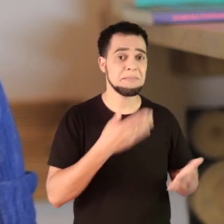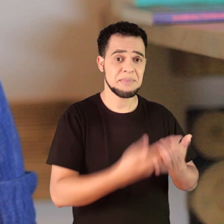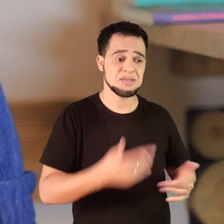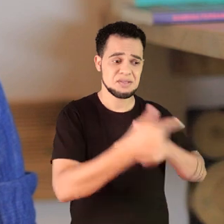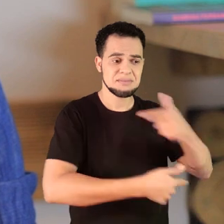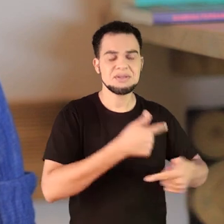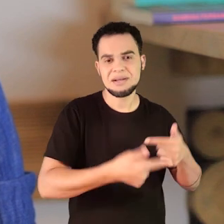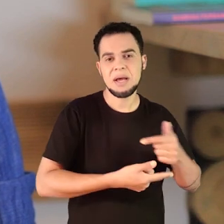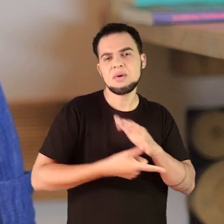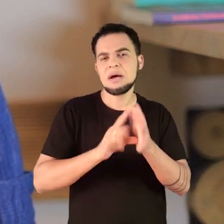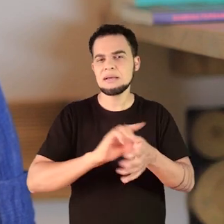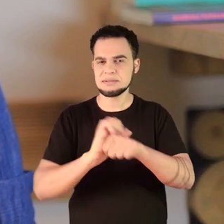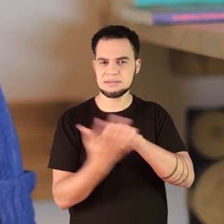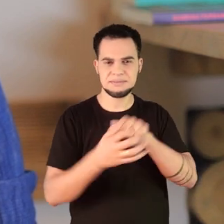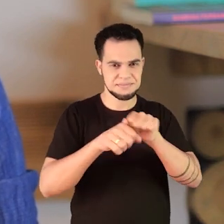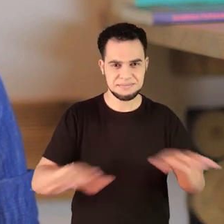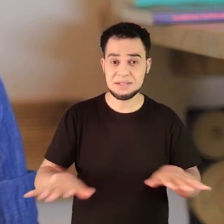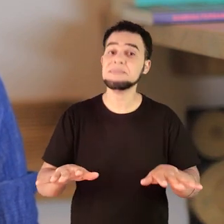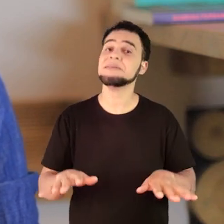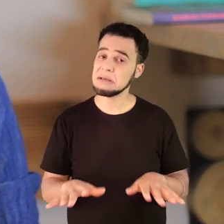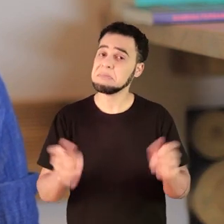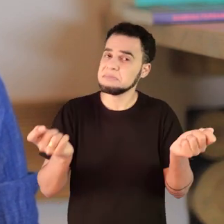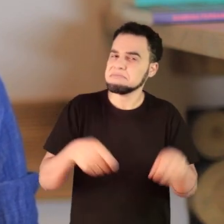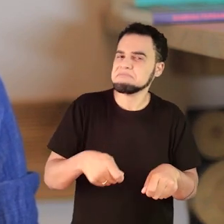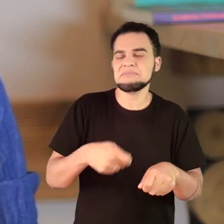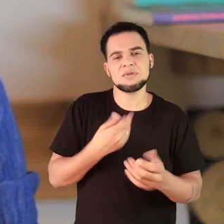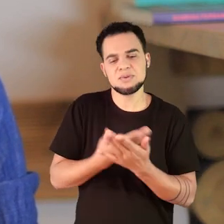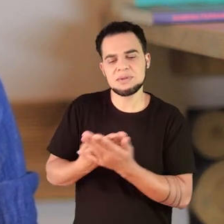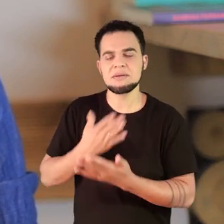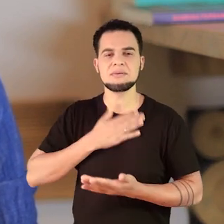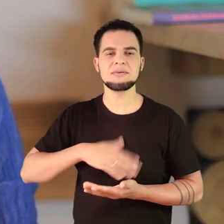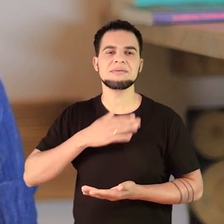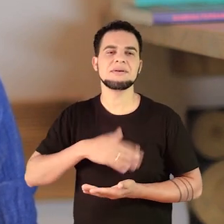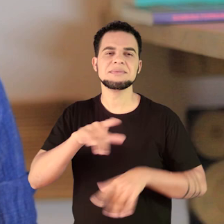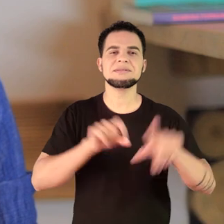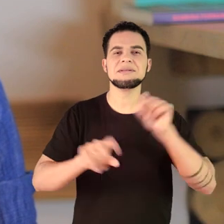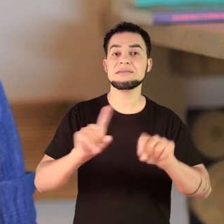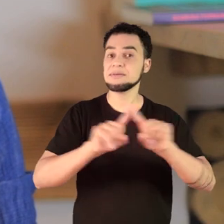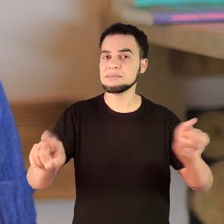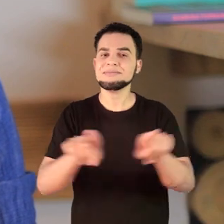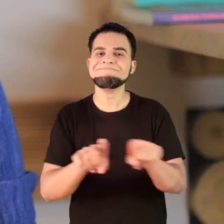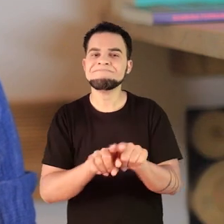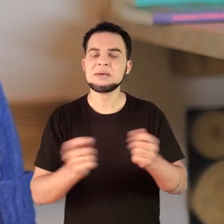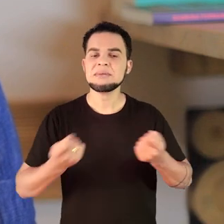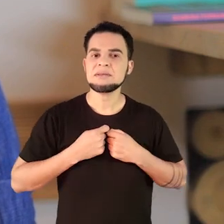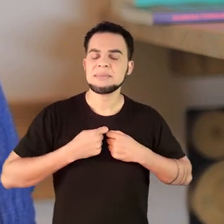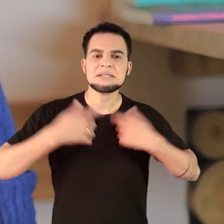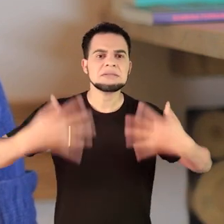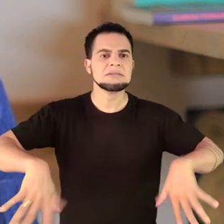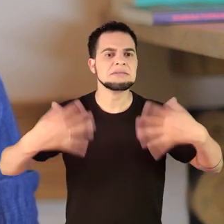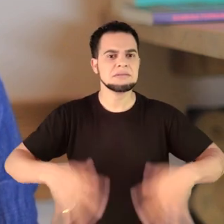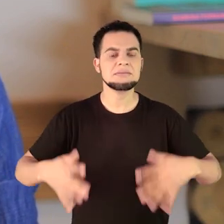o emprego fixo um pouco antes da pandemia, o que permitiu estudar com calma para seleções, mas também foi motivo de muito